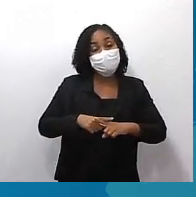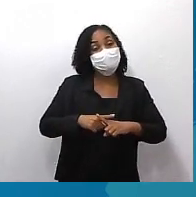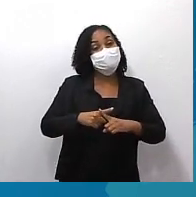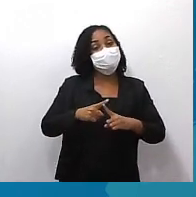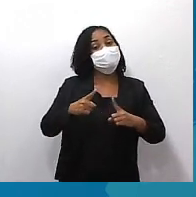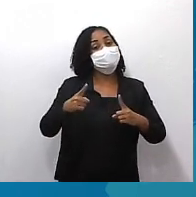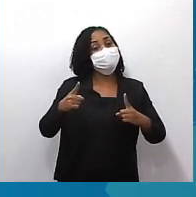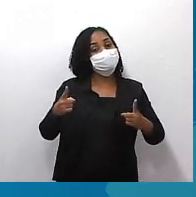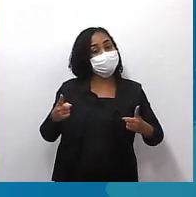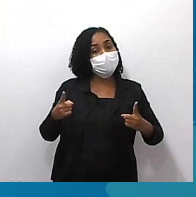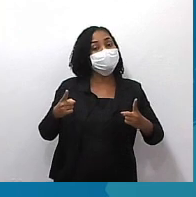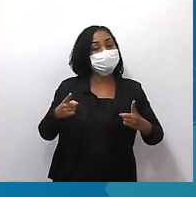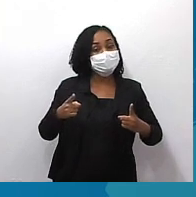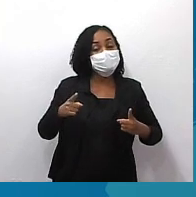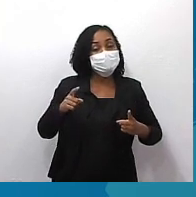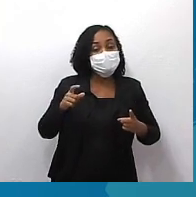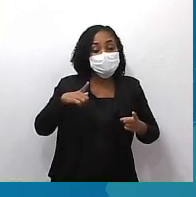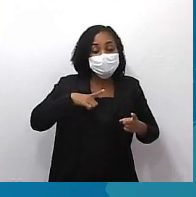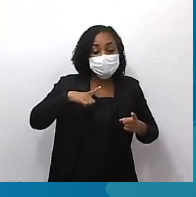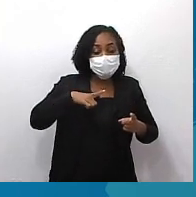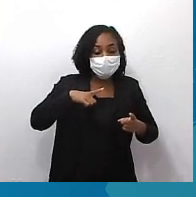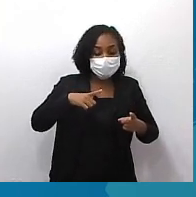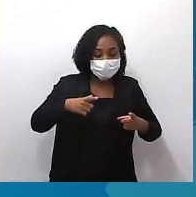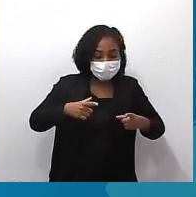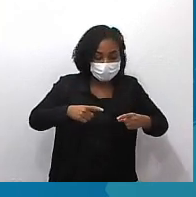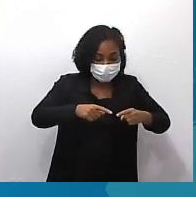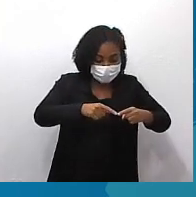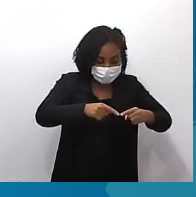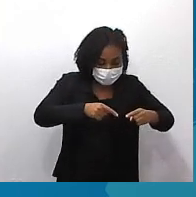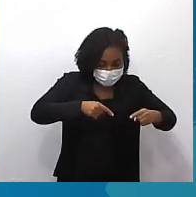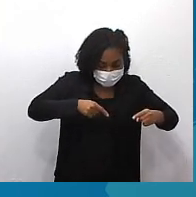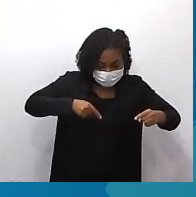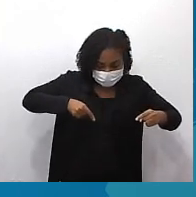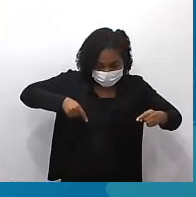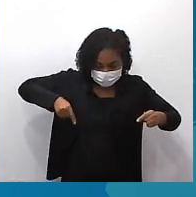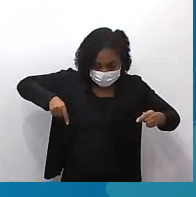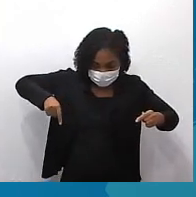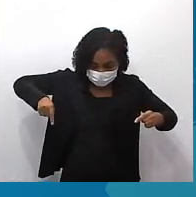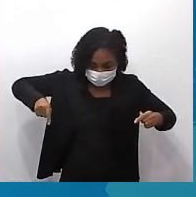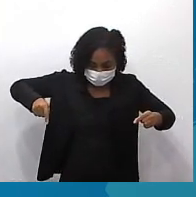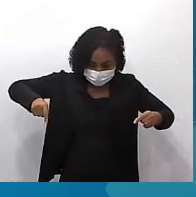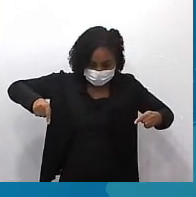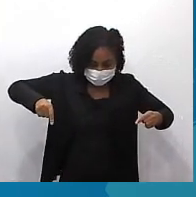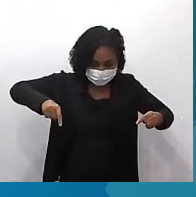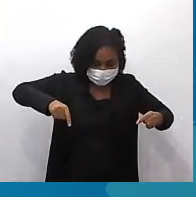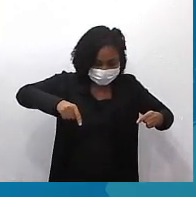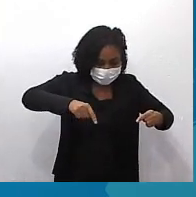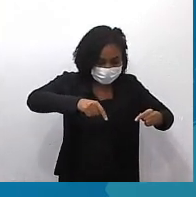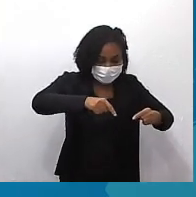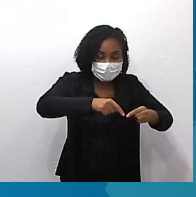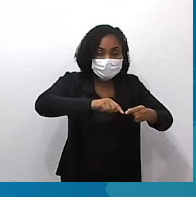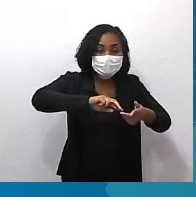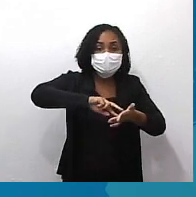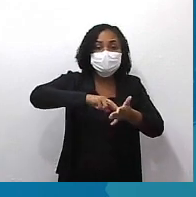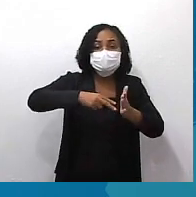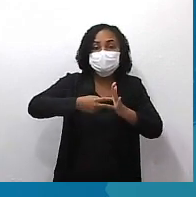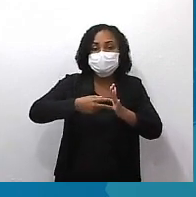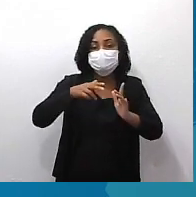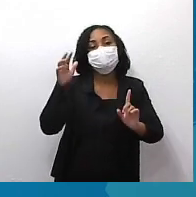rio está contido numa área, né, numa delimitação de terra. Essa delimitação que sofre